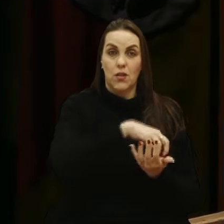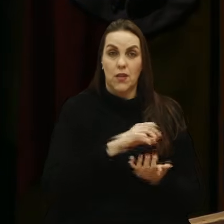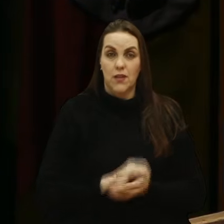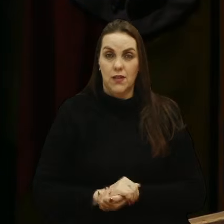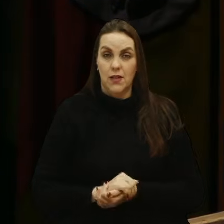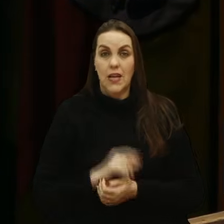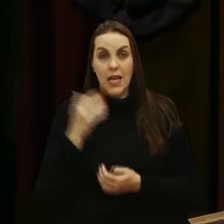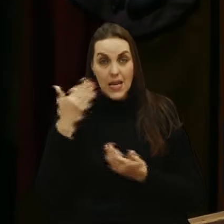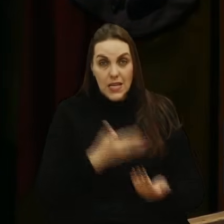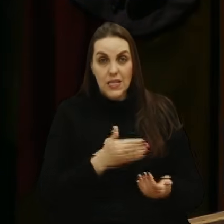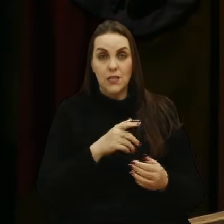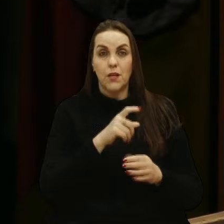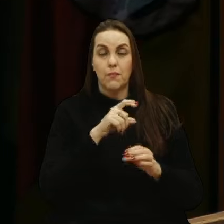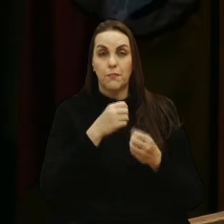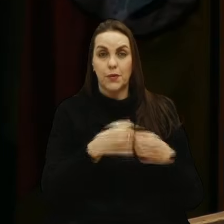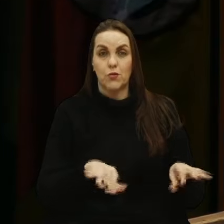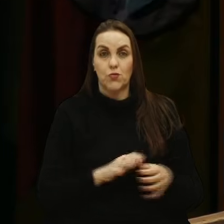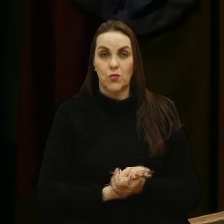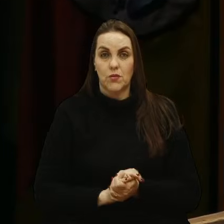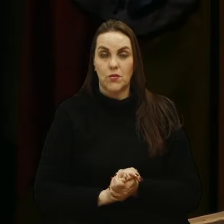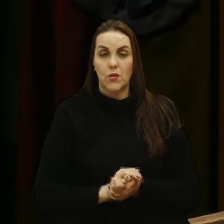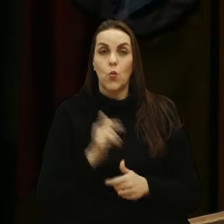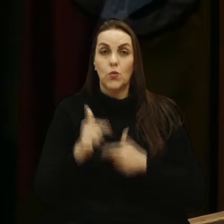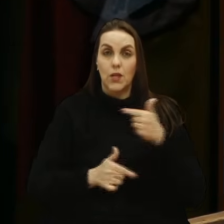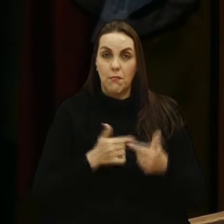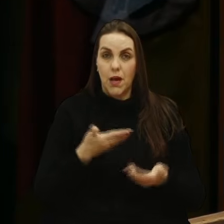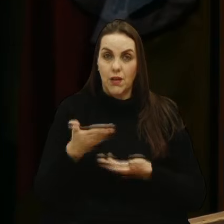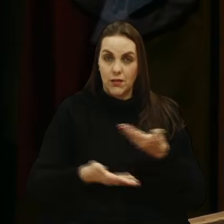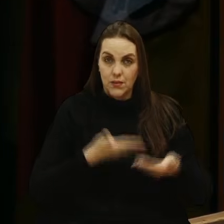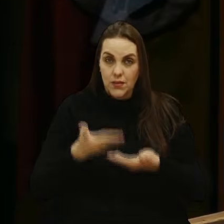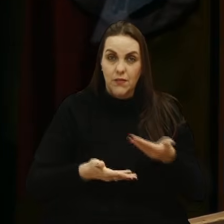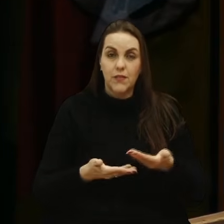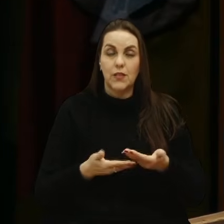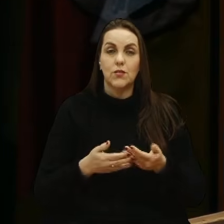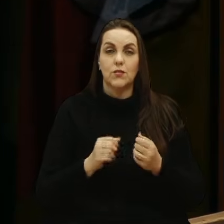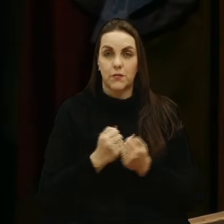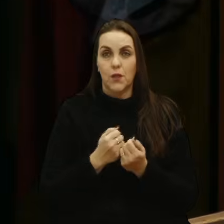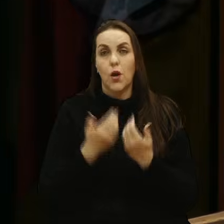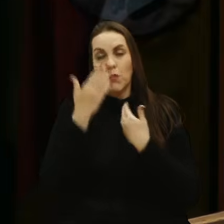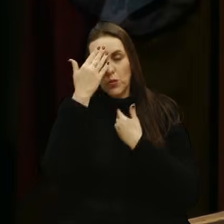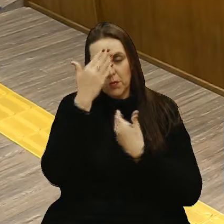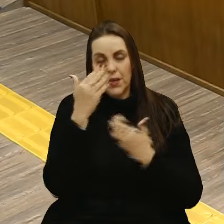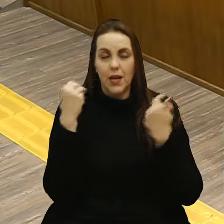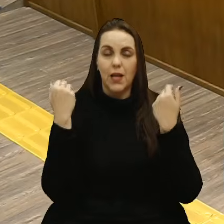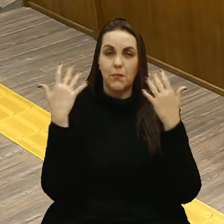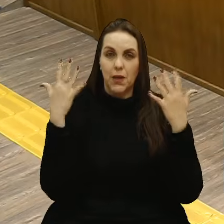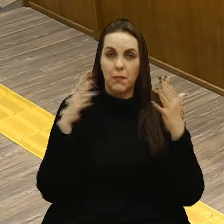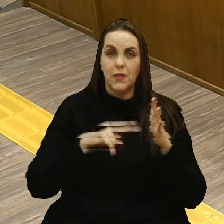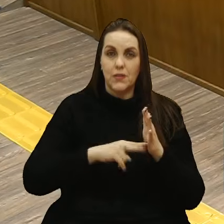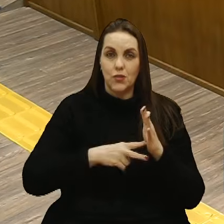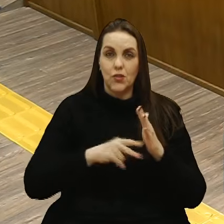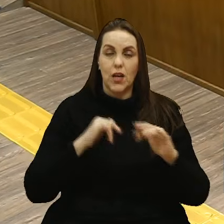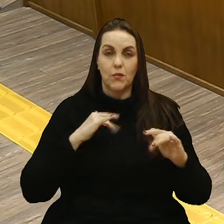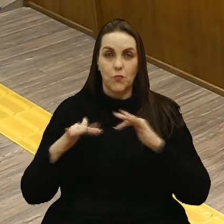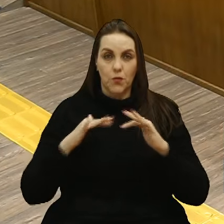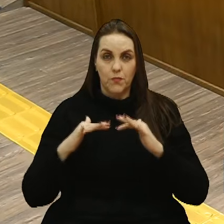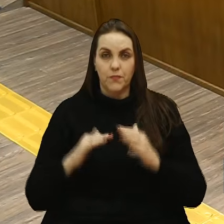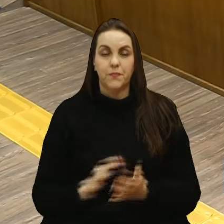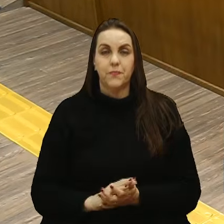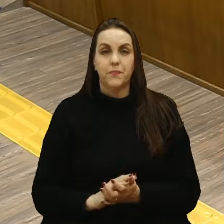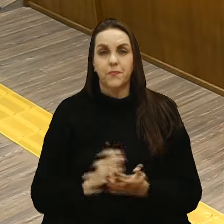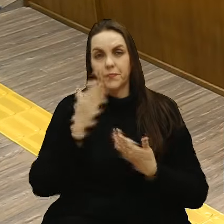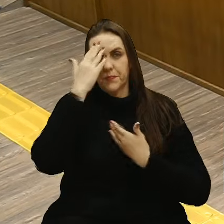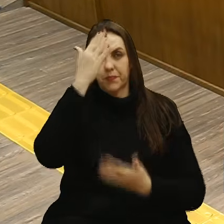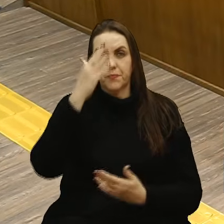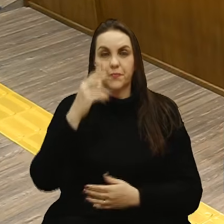Então, a questão operacional precisa ser esclarecida. Muito obrigado a todos e parabéns ao sindicato pela mobilização. Obrigado,